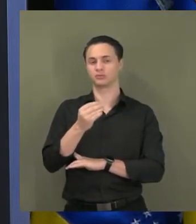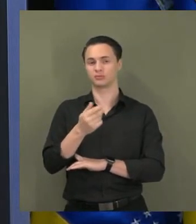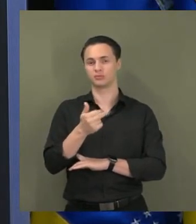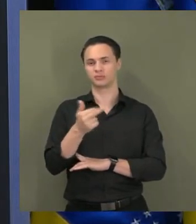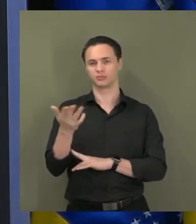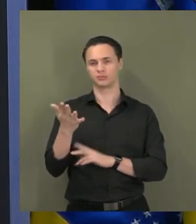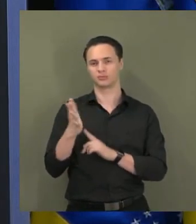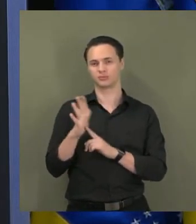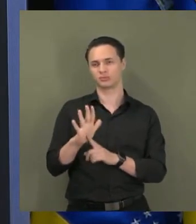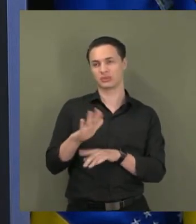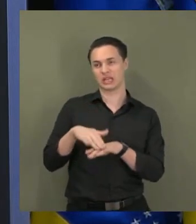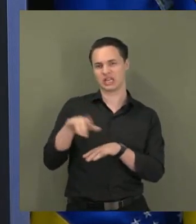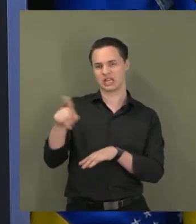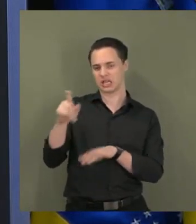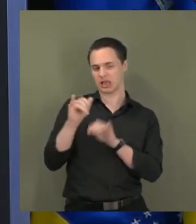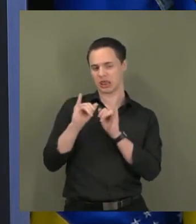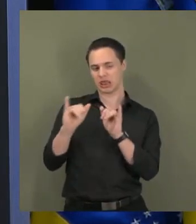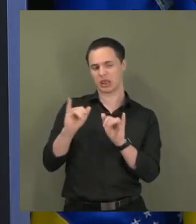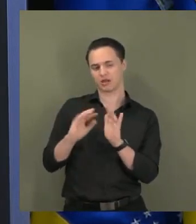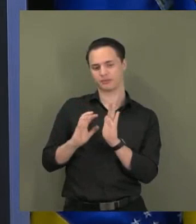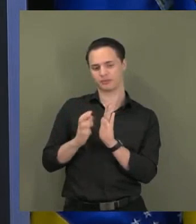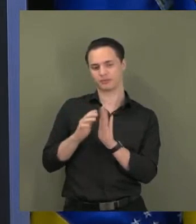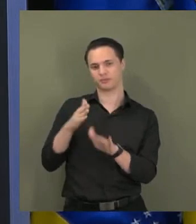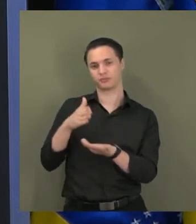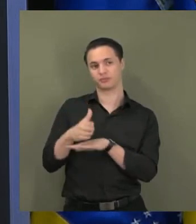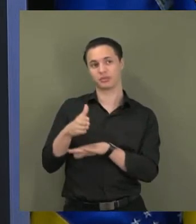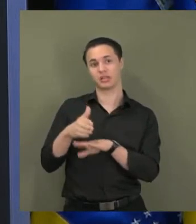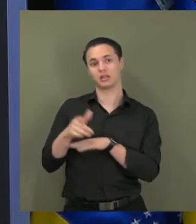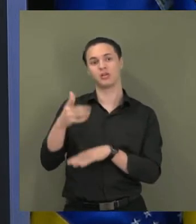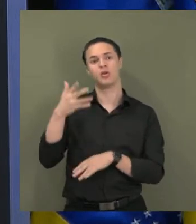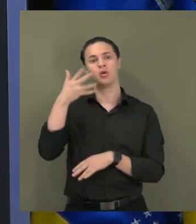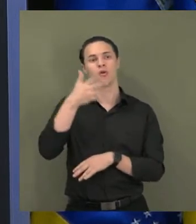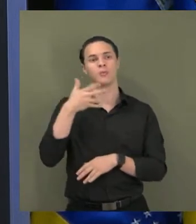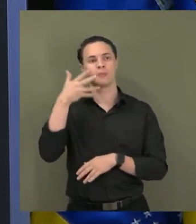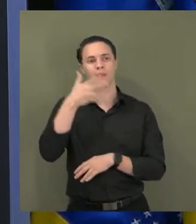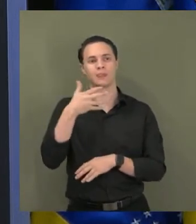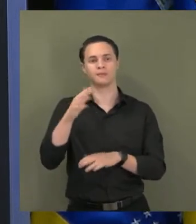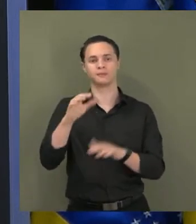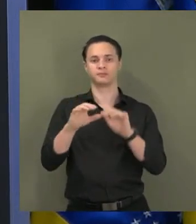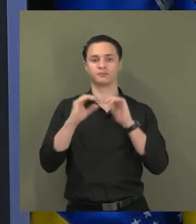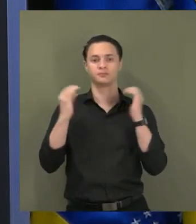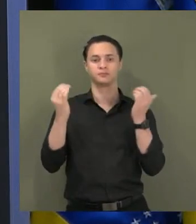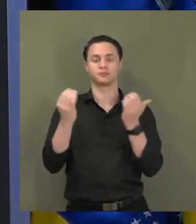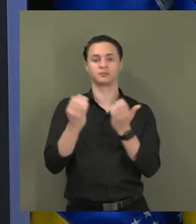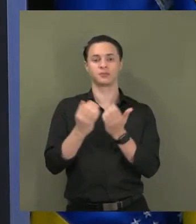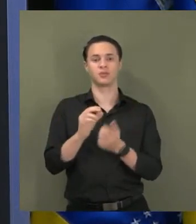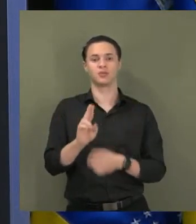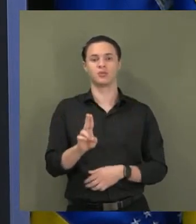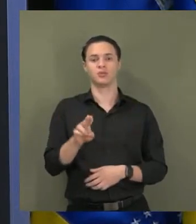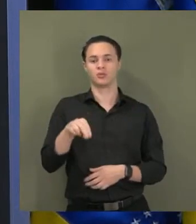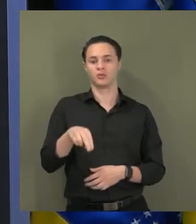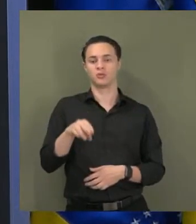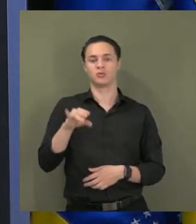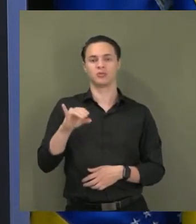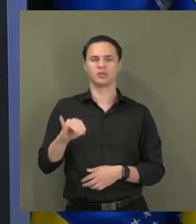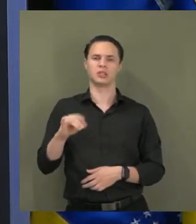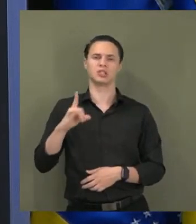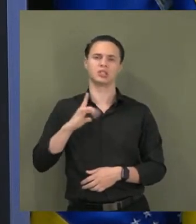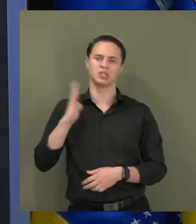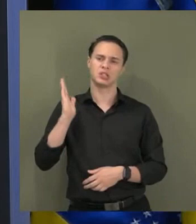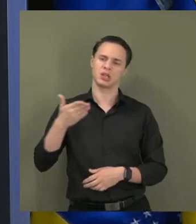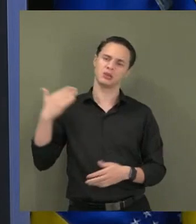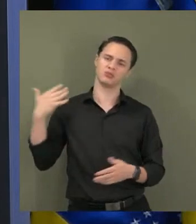de militância político-partidária do que participar como orador de um congresso da UNE, que há décadas